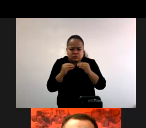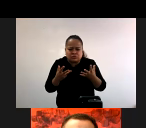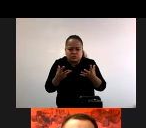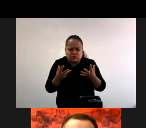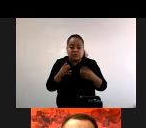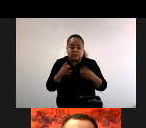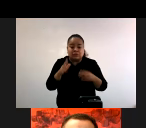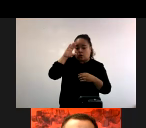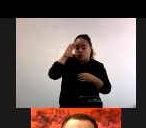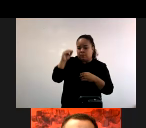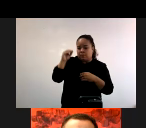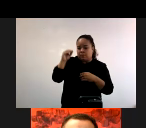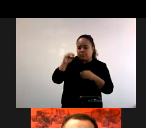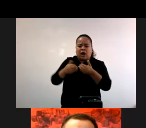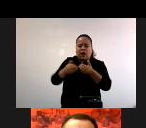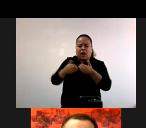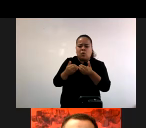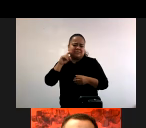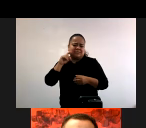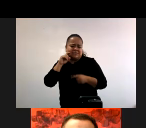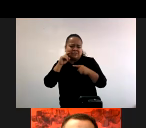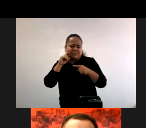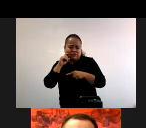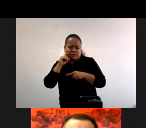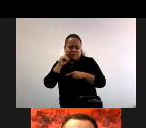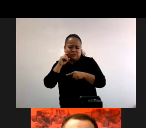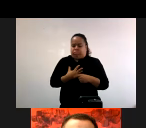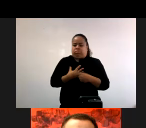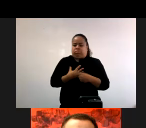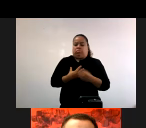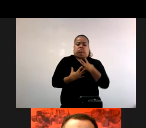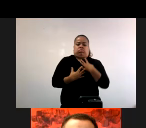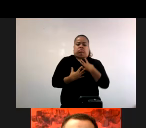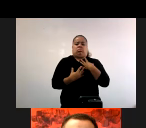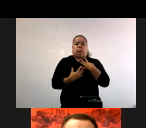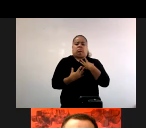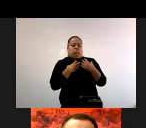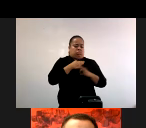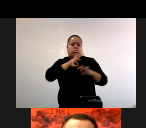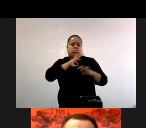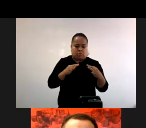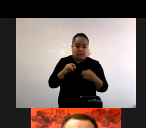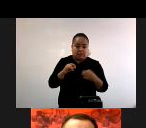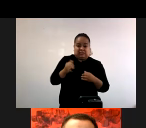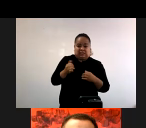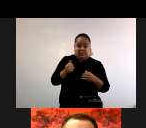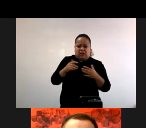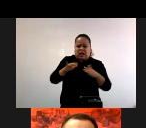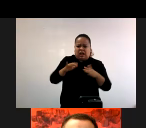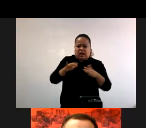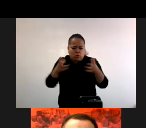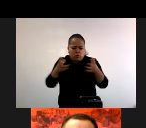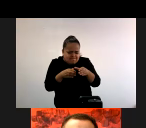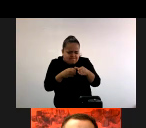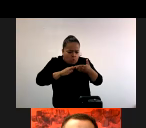está relacionado com esse surto. E uma das perguntas dizia como trabalhar com as comunidades sem